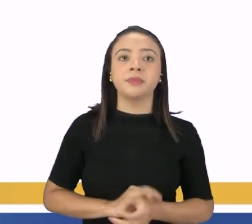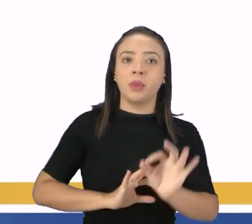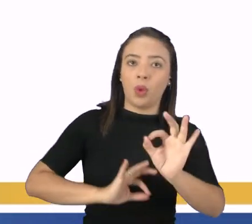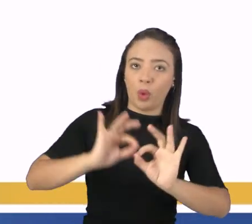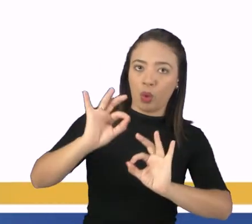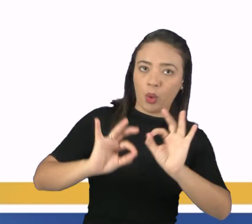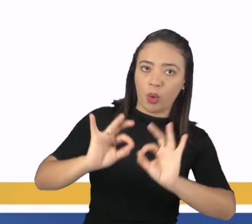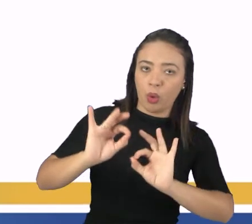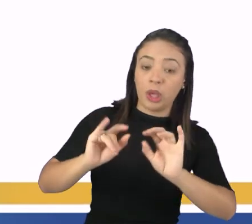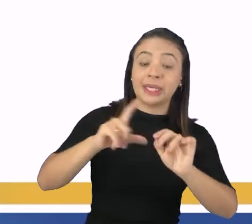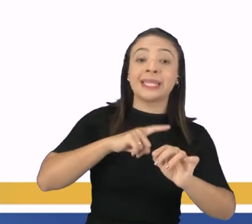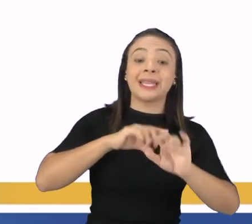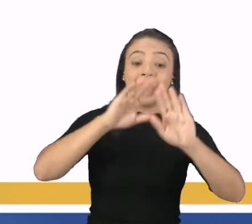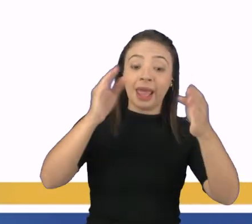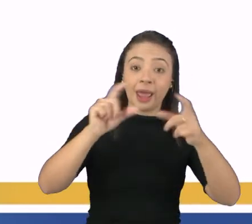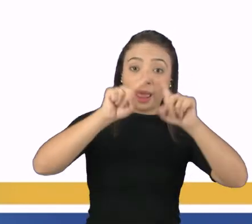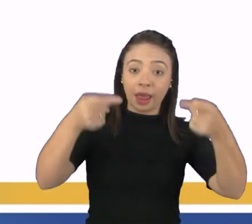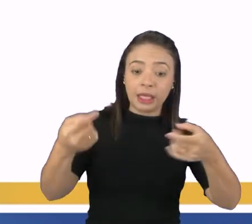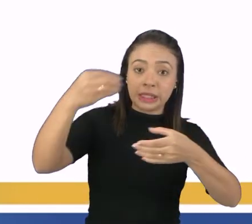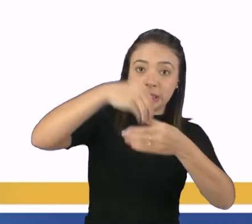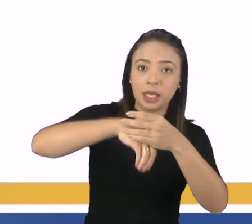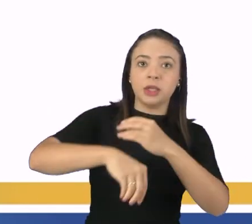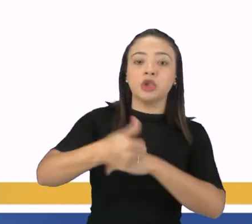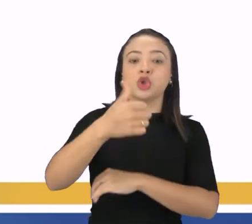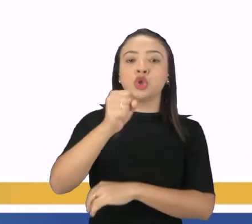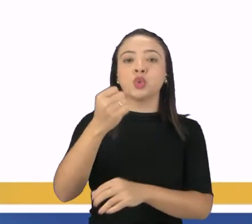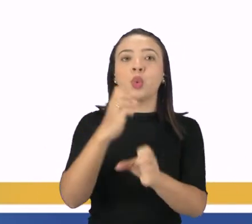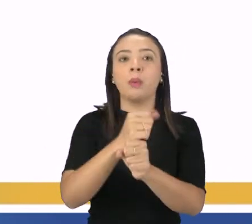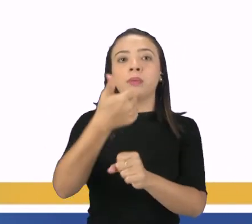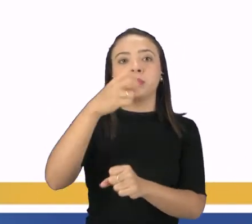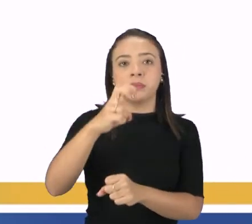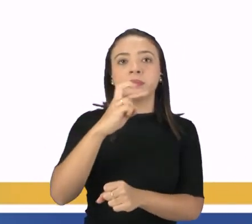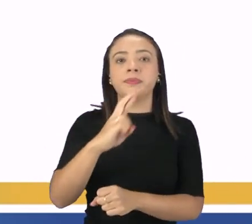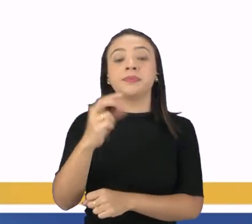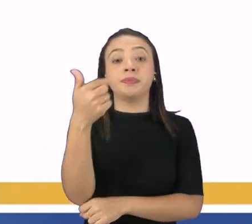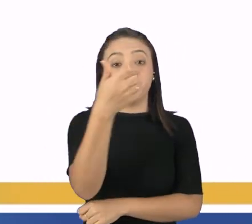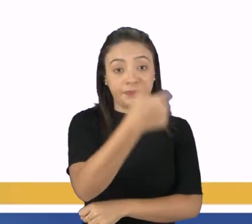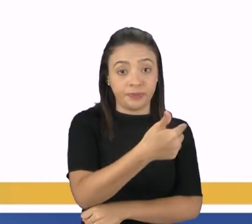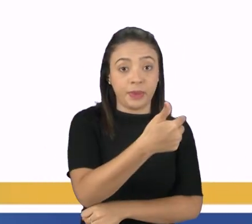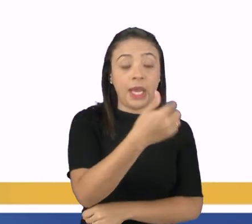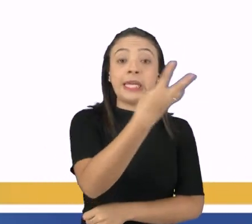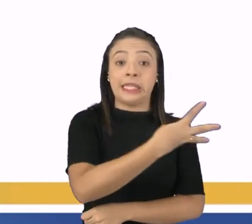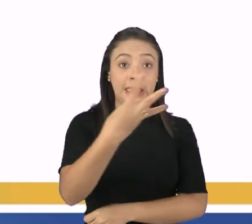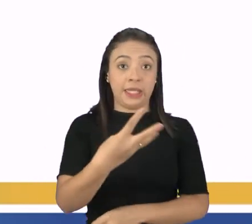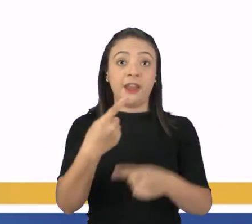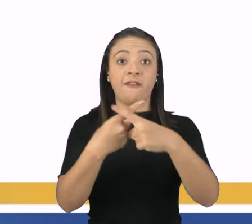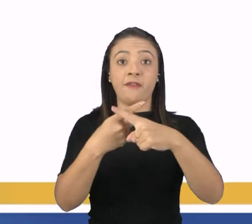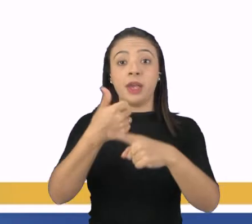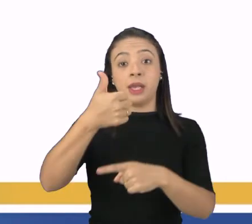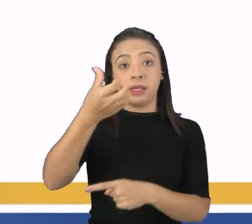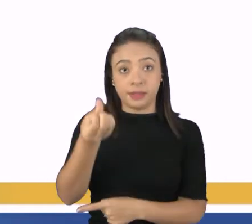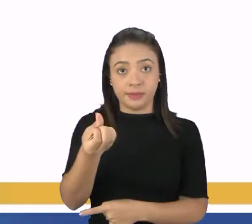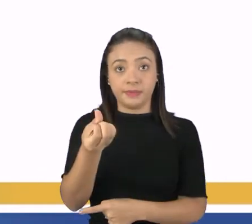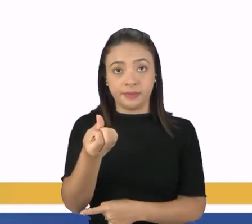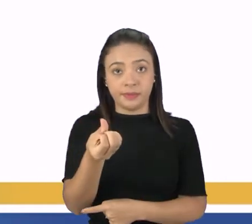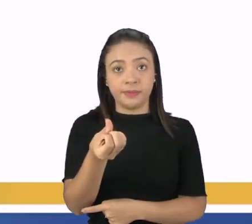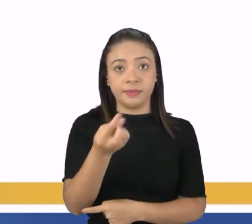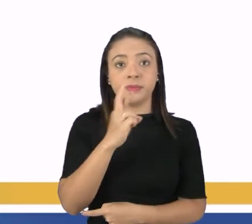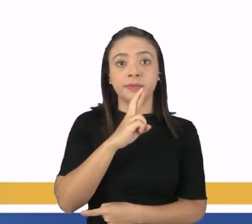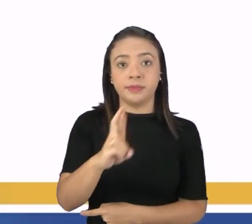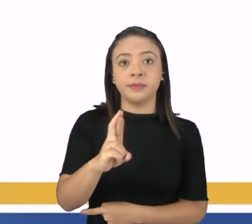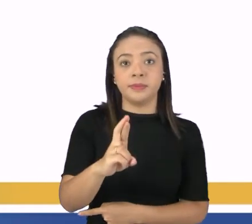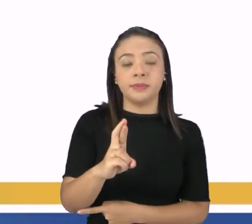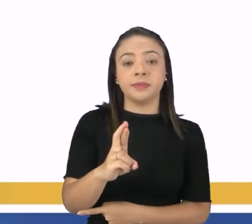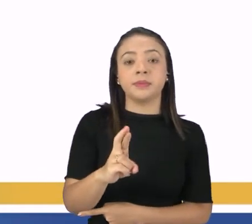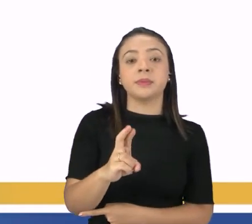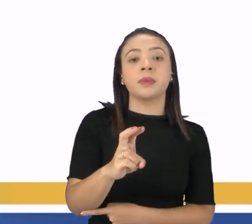primeiro que está entre parênteses, temos 18 mais 15 igual a 33, multiplicando 33 vezes 16,